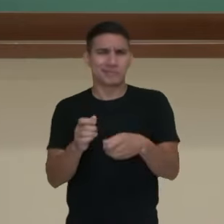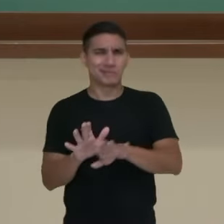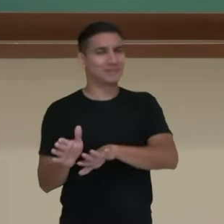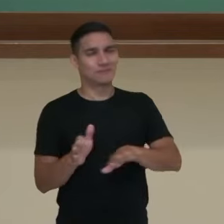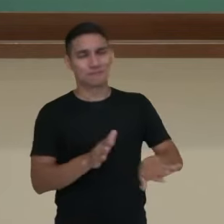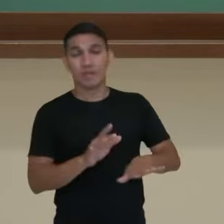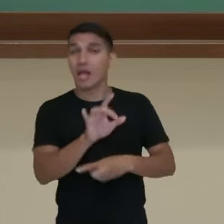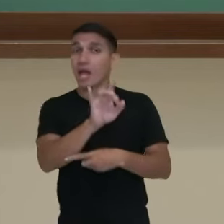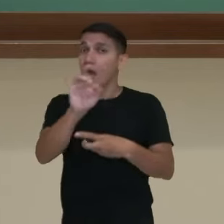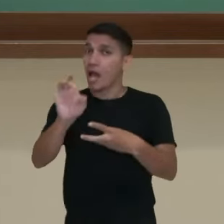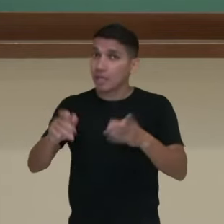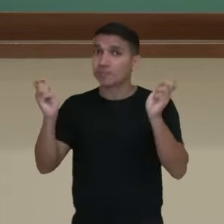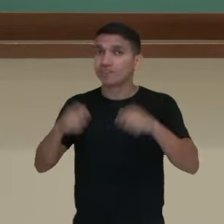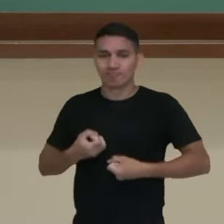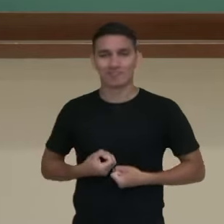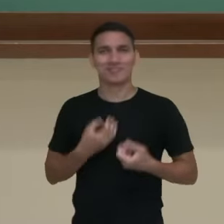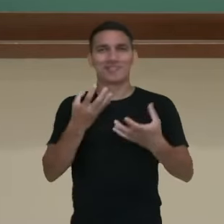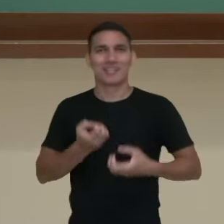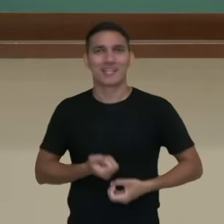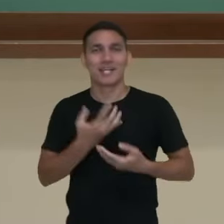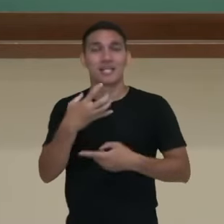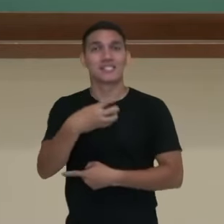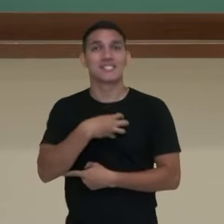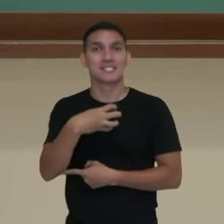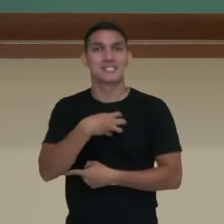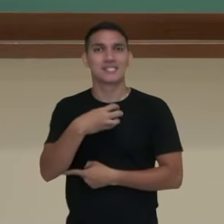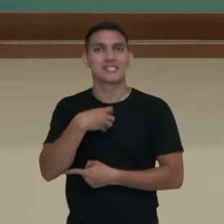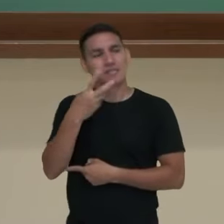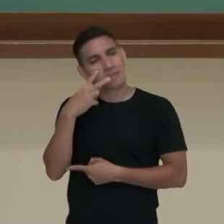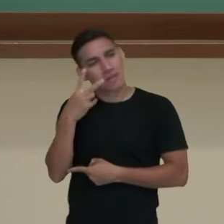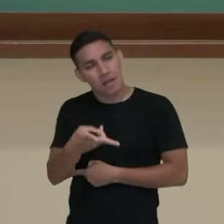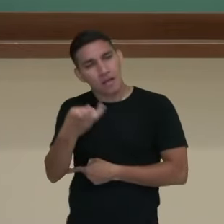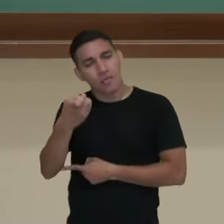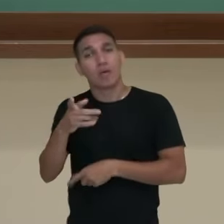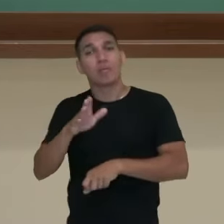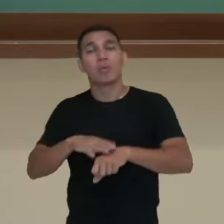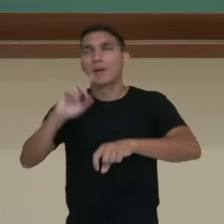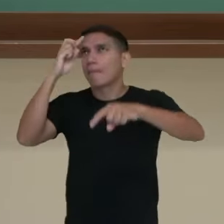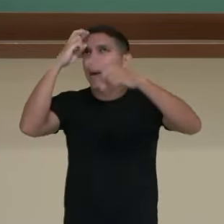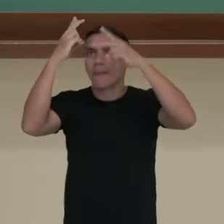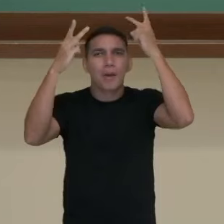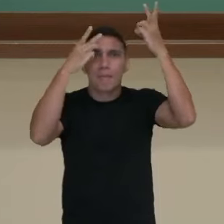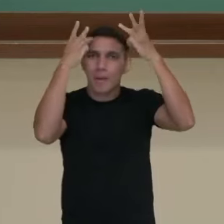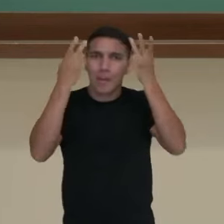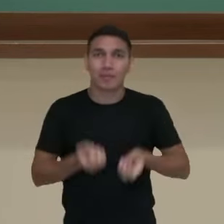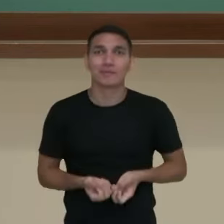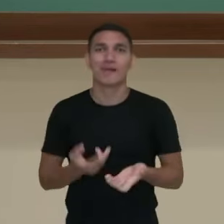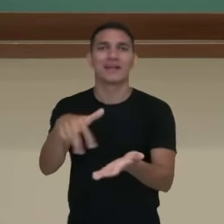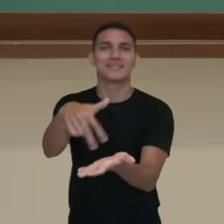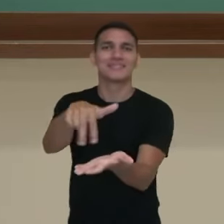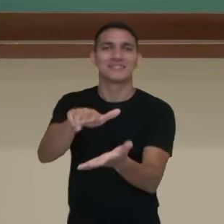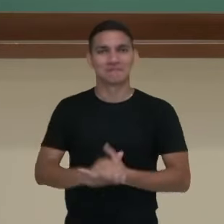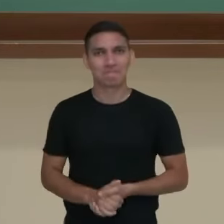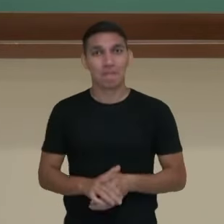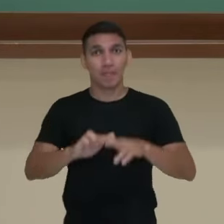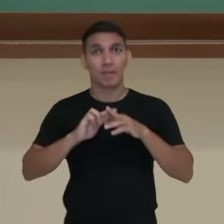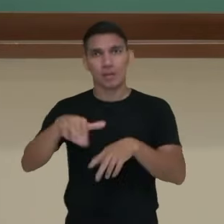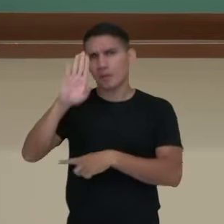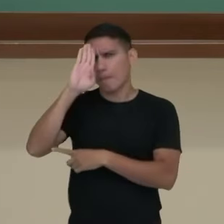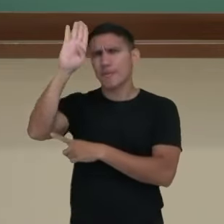pode expressar a sua criatividade no momento que dança. Então, o principal objetivo da